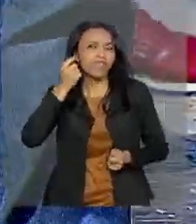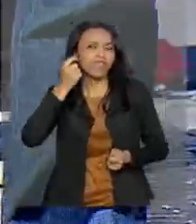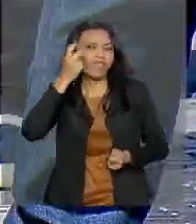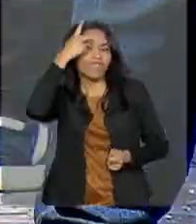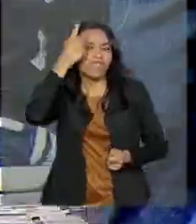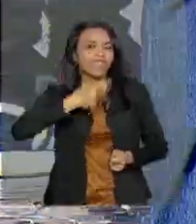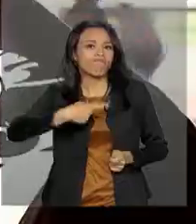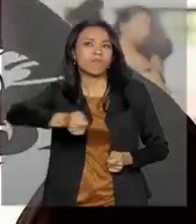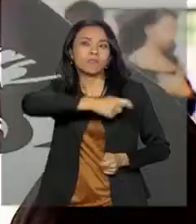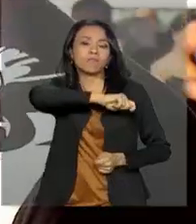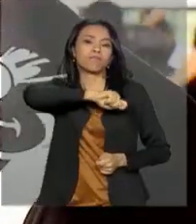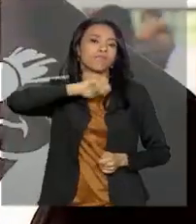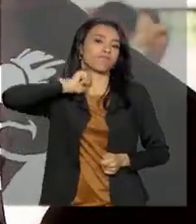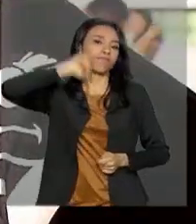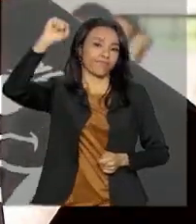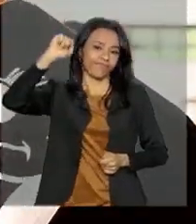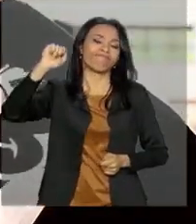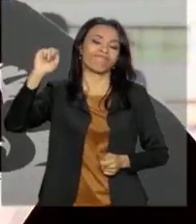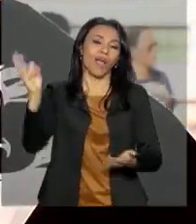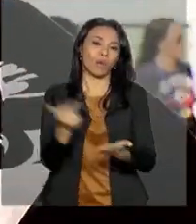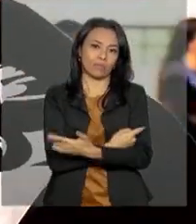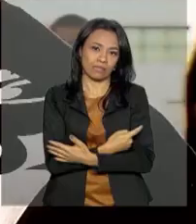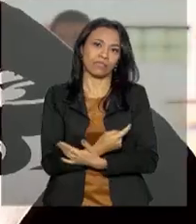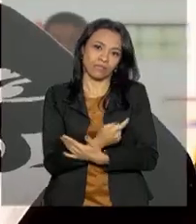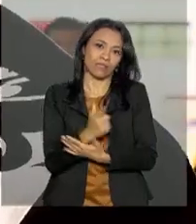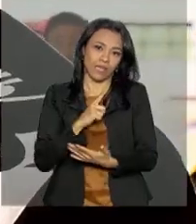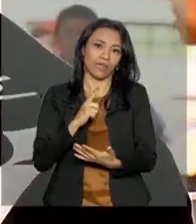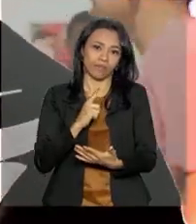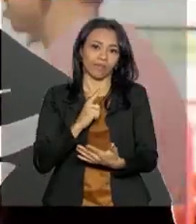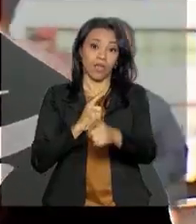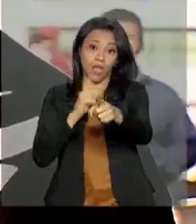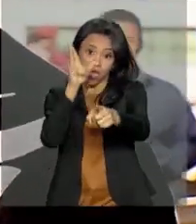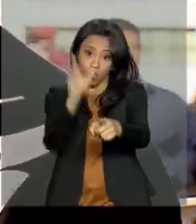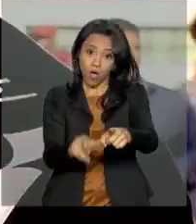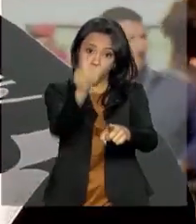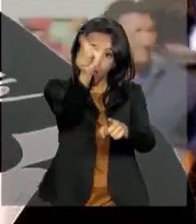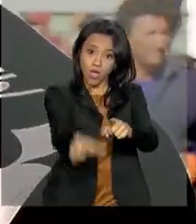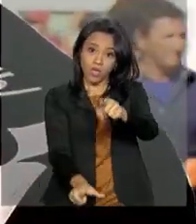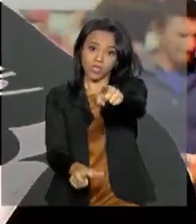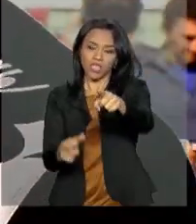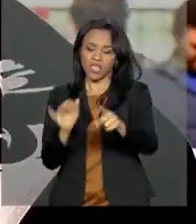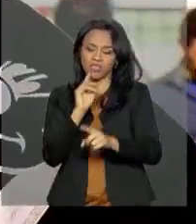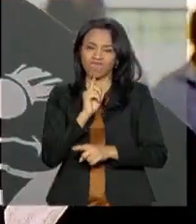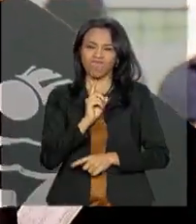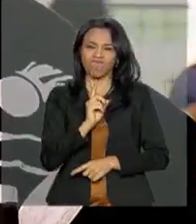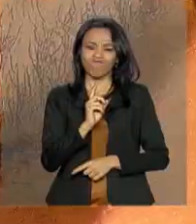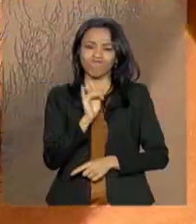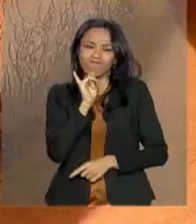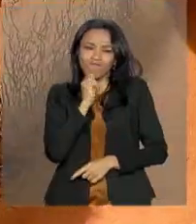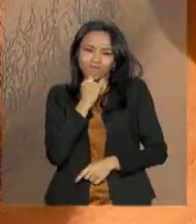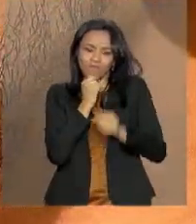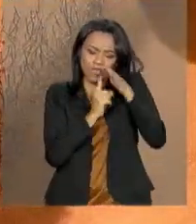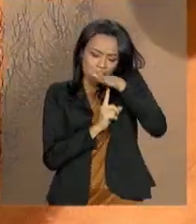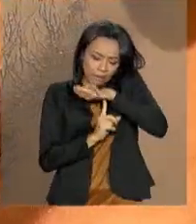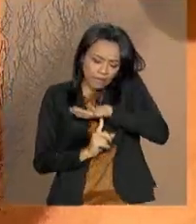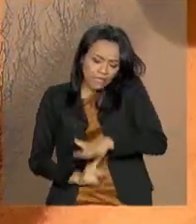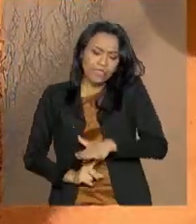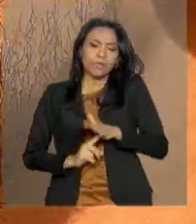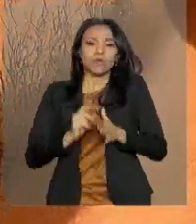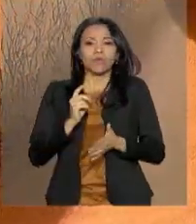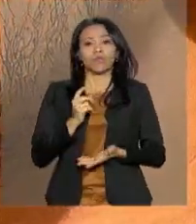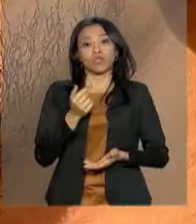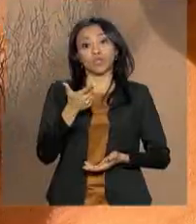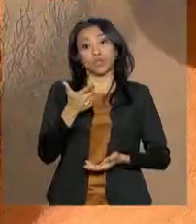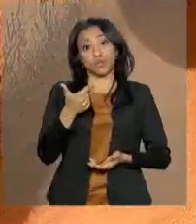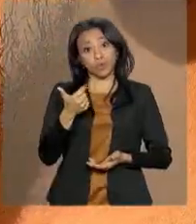à própria vida foi o que aconteceu com fabrício há três anos ele teve uma depressão profunda depois de perder dois